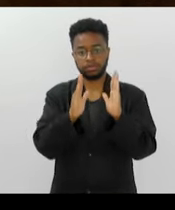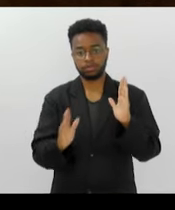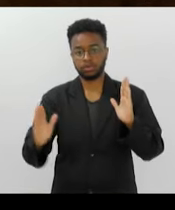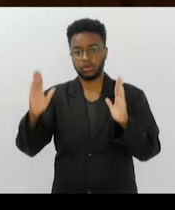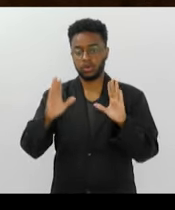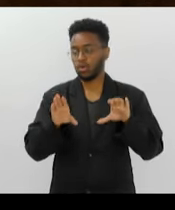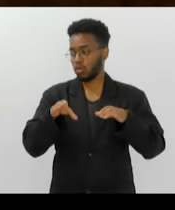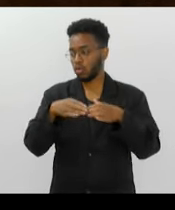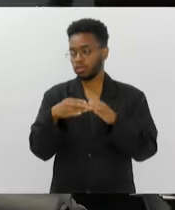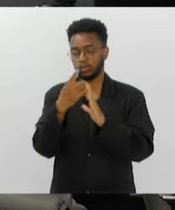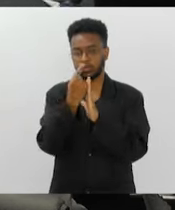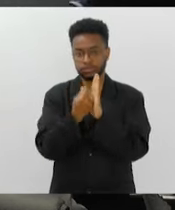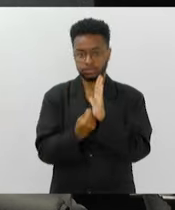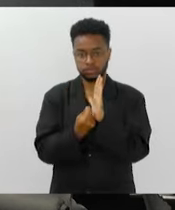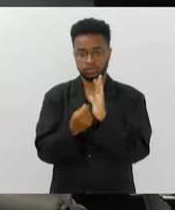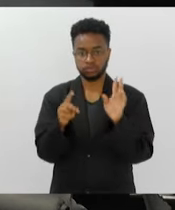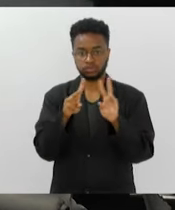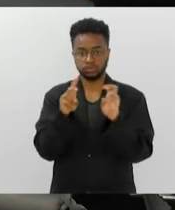sobre emendas